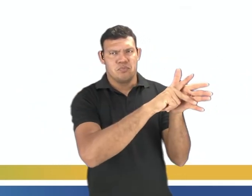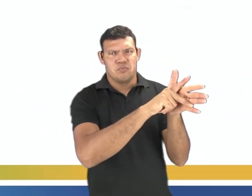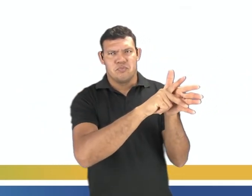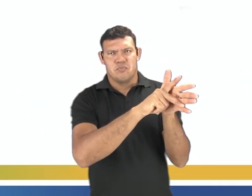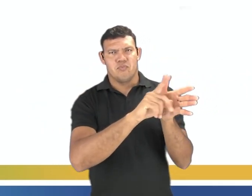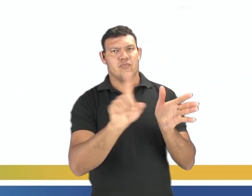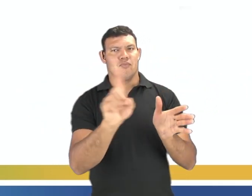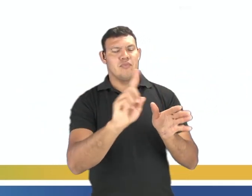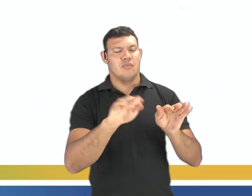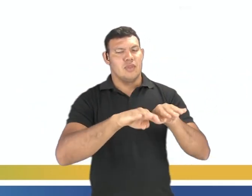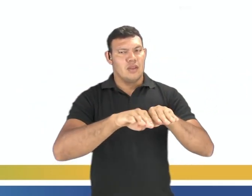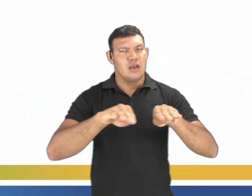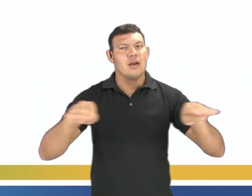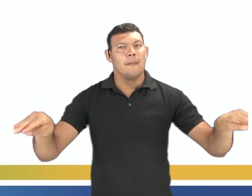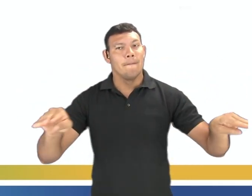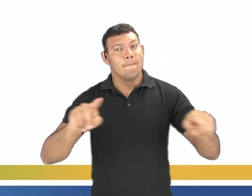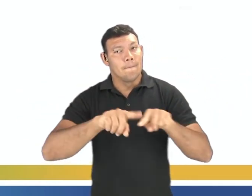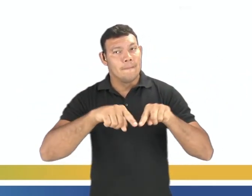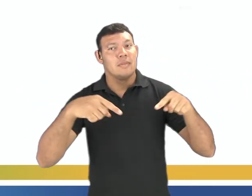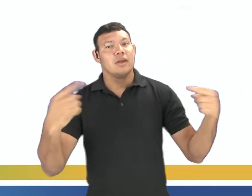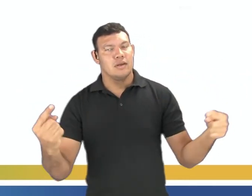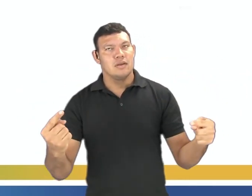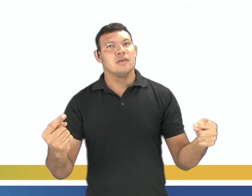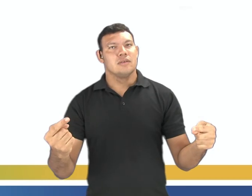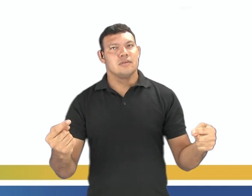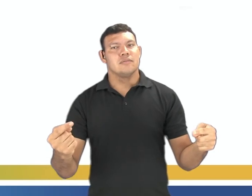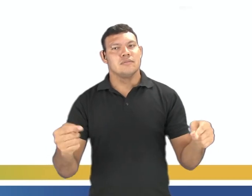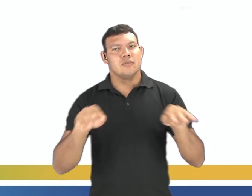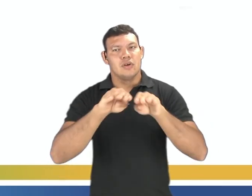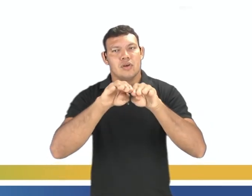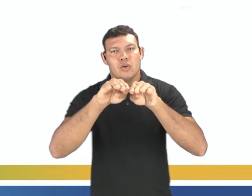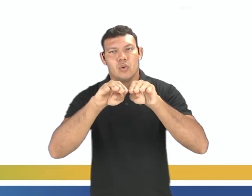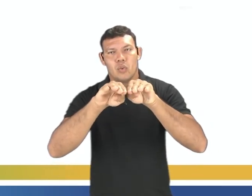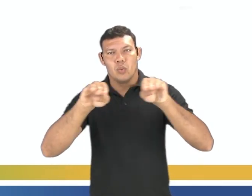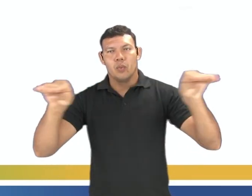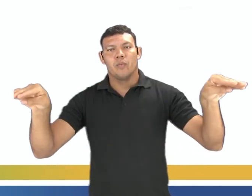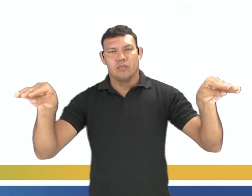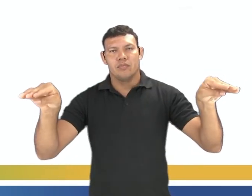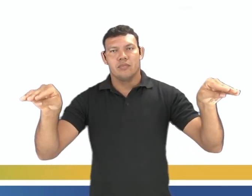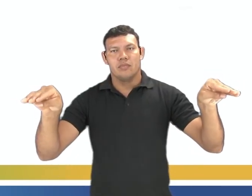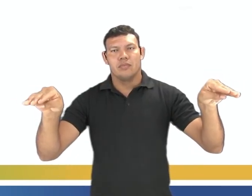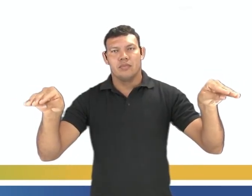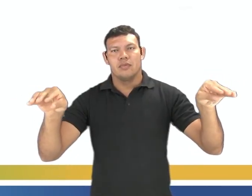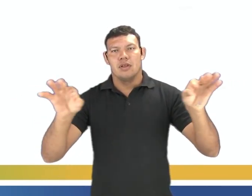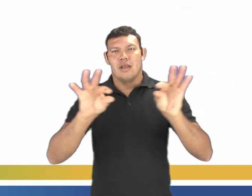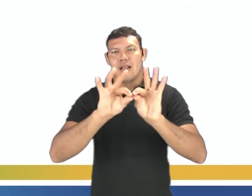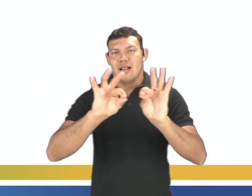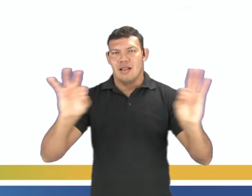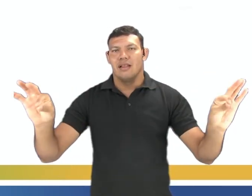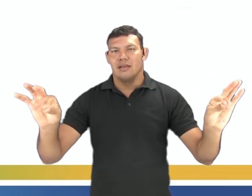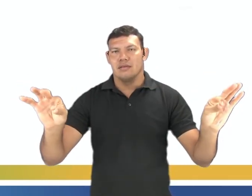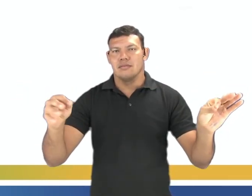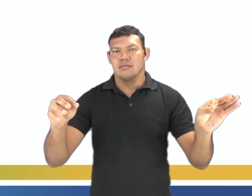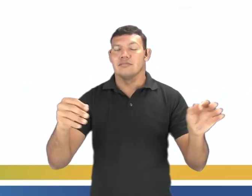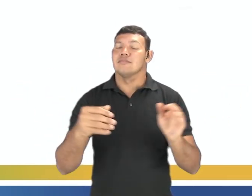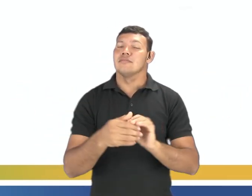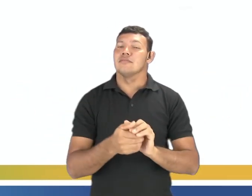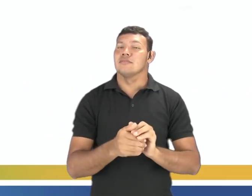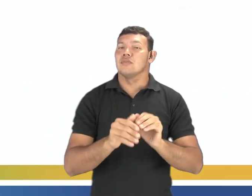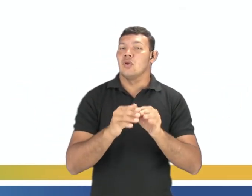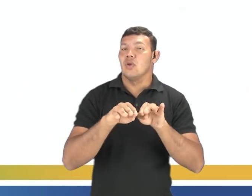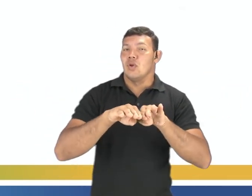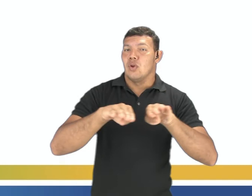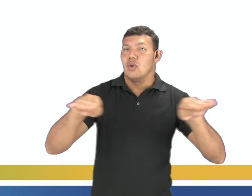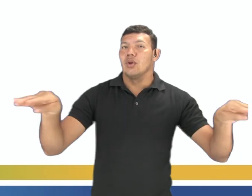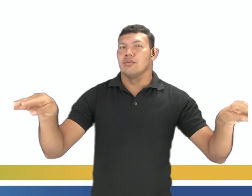reta não está contido no plano e é paralelo a uma reta do plano ela é paralela ao plano tão